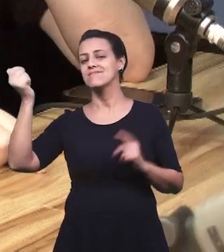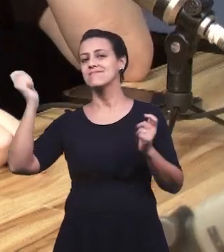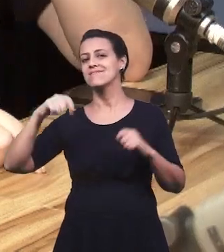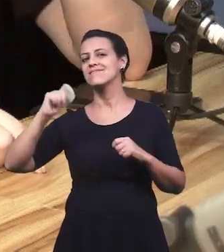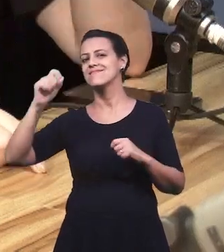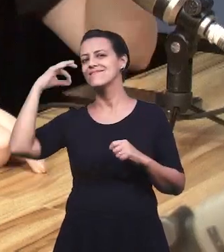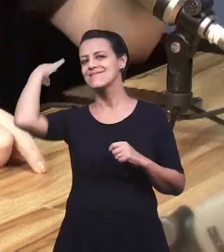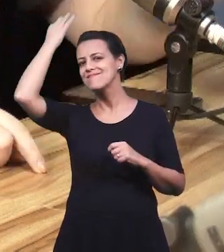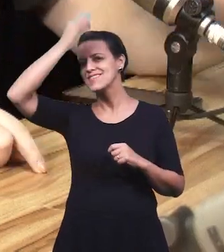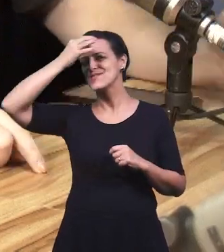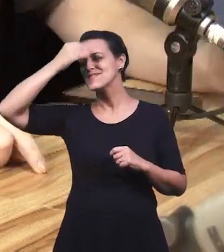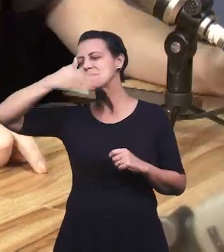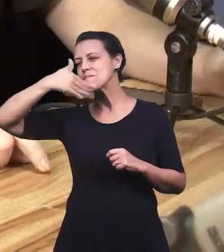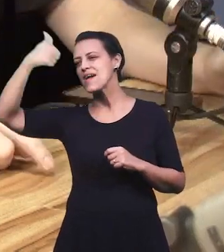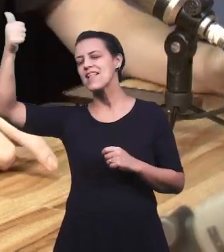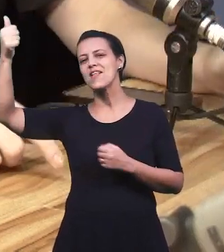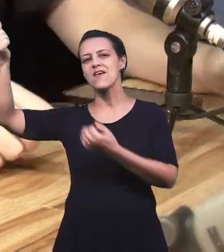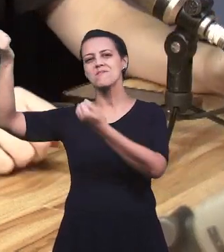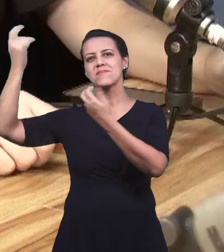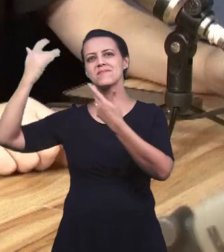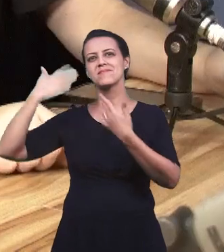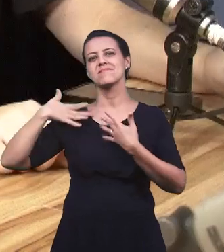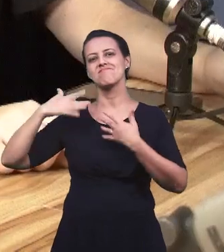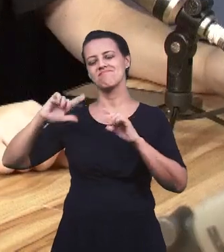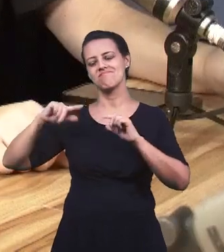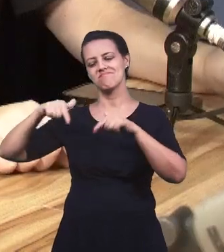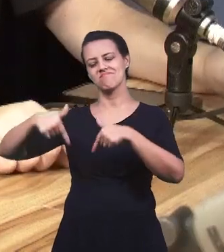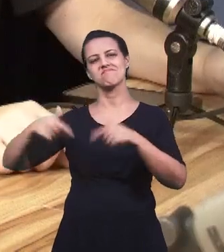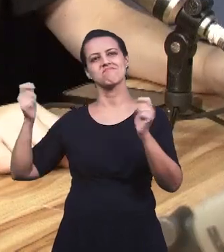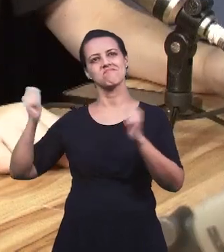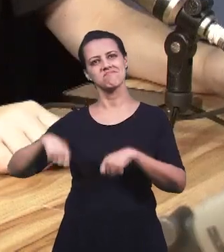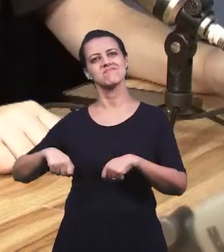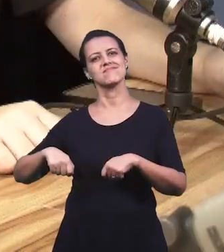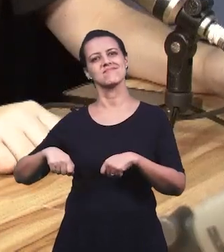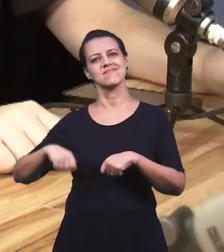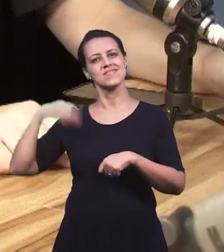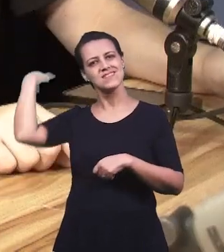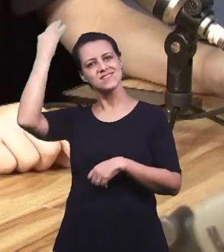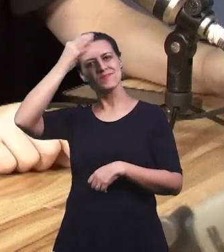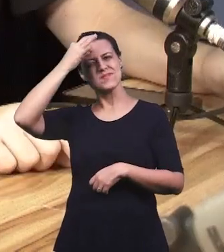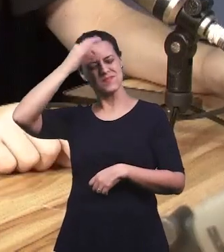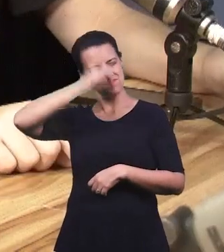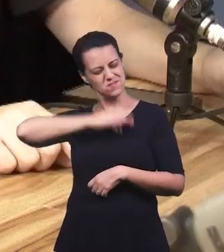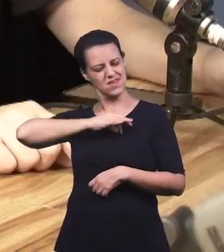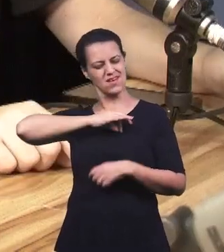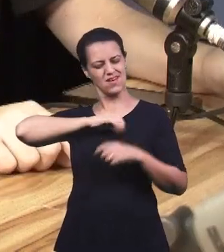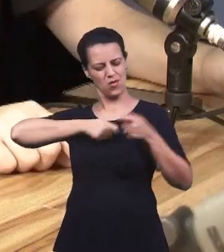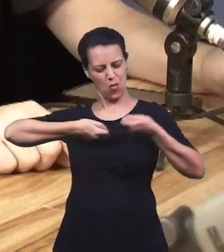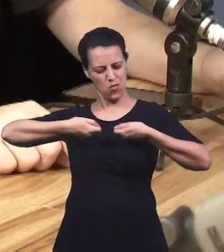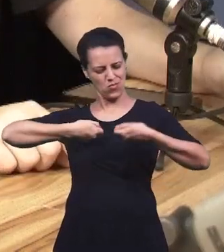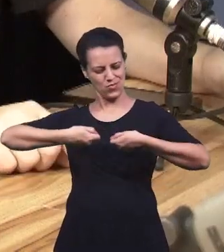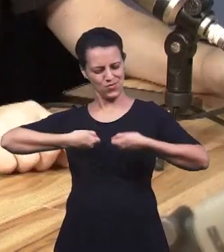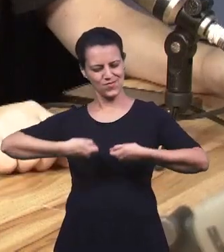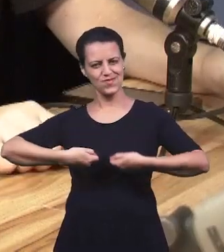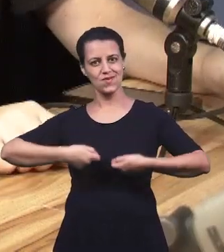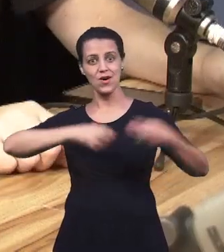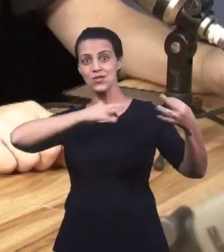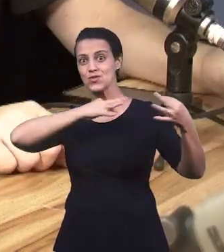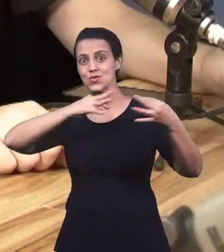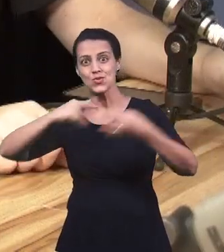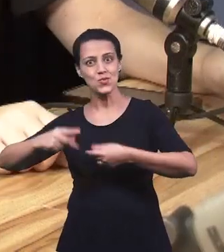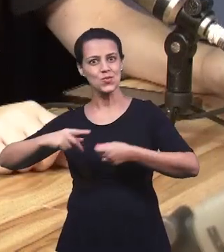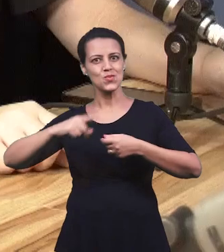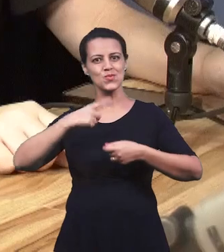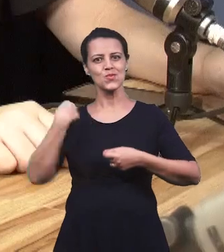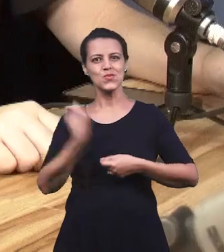ainda melhor, que é o Espírito Santo. Que ele entra no nosso ser, e aí quando ele controla o nosso ser, todos esses mecanismos,